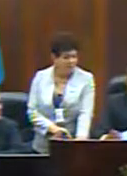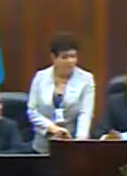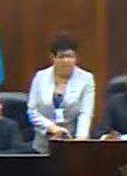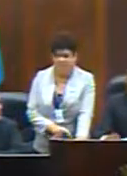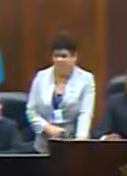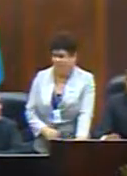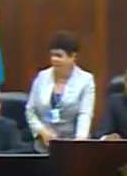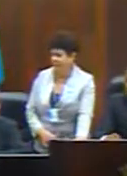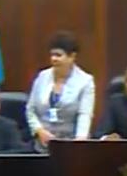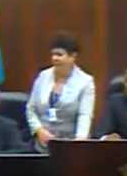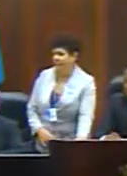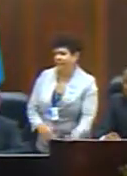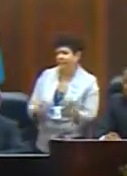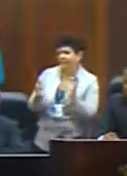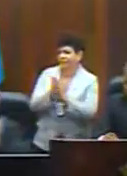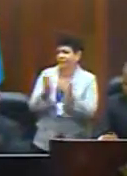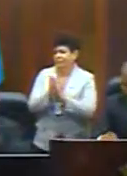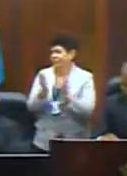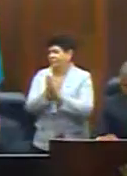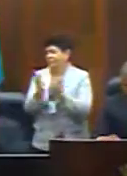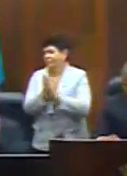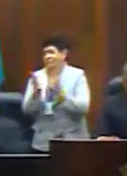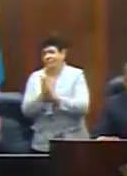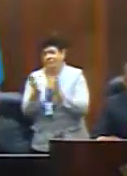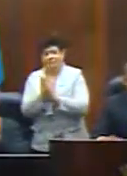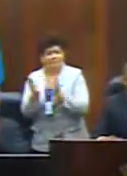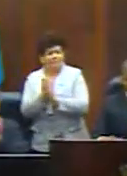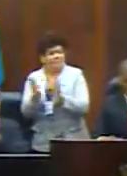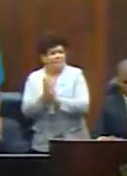Saulo Christian. Pronto?